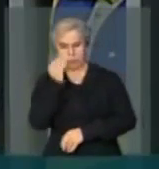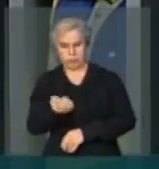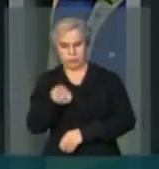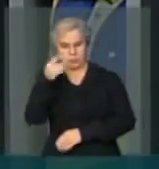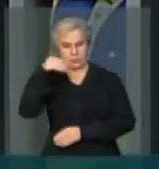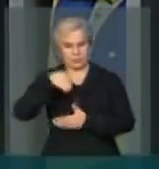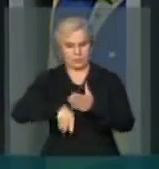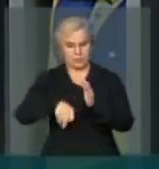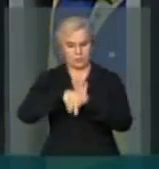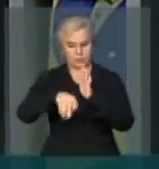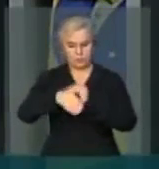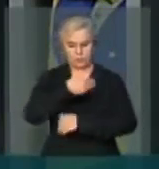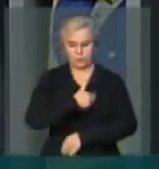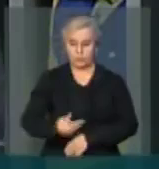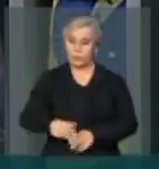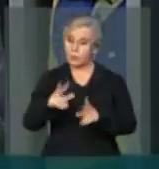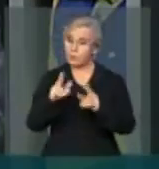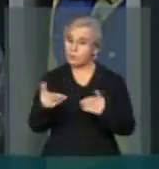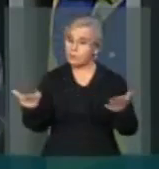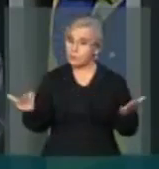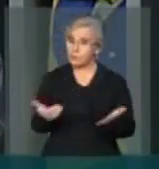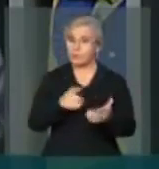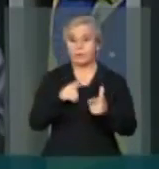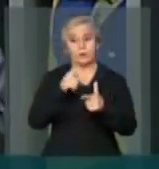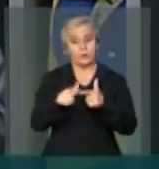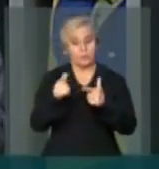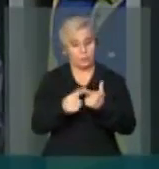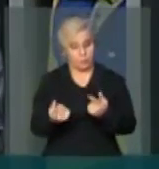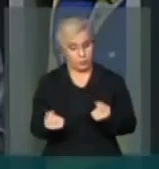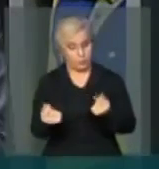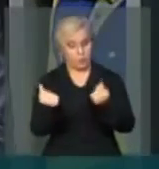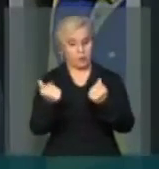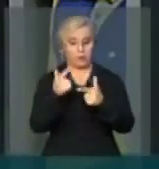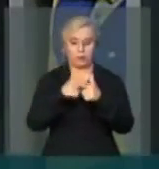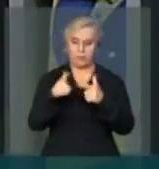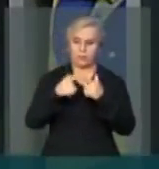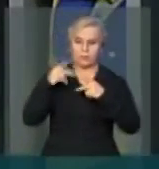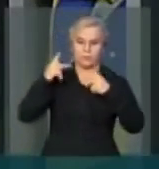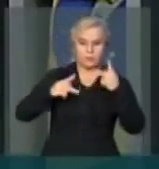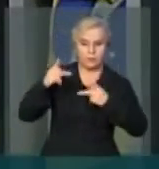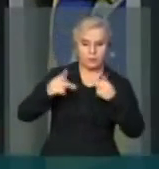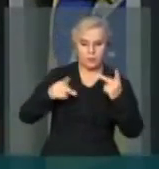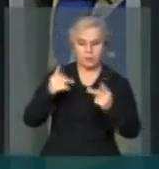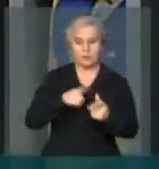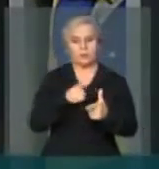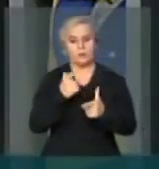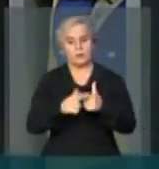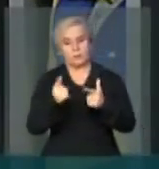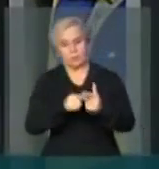dentro do governo, como é o caso hoje. Tem crise econômica, tem crise política e tem crise